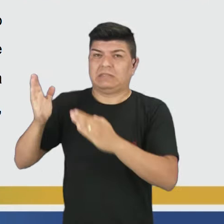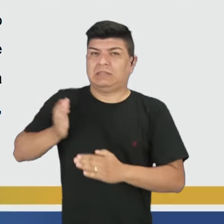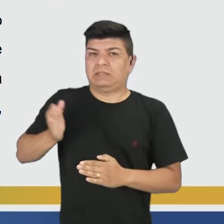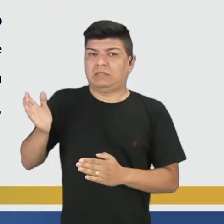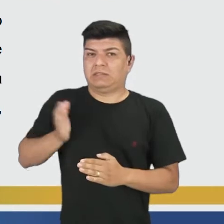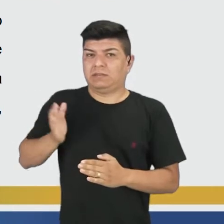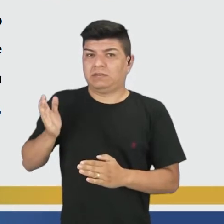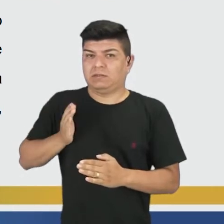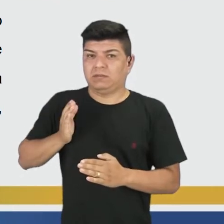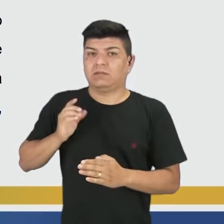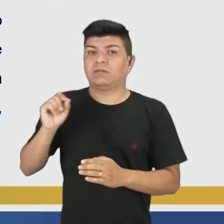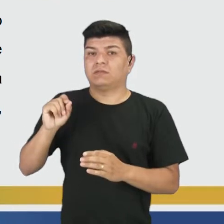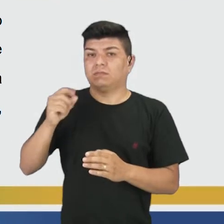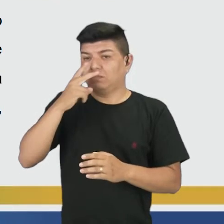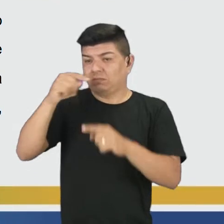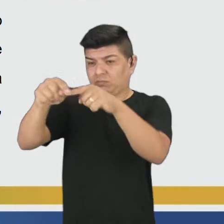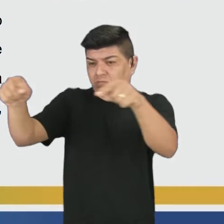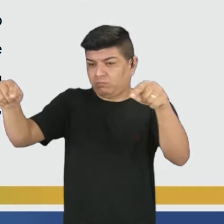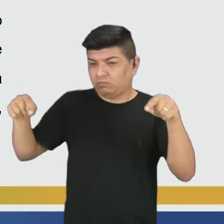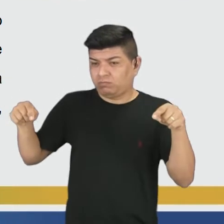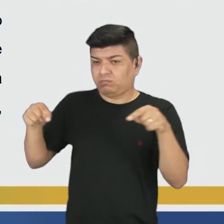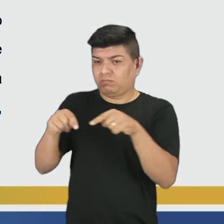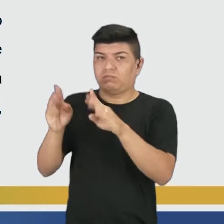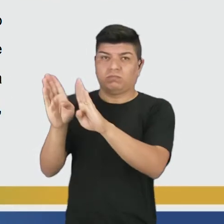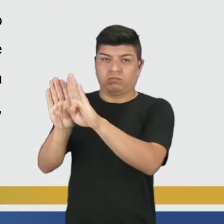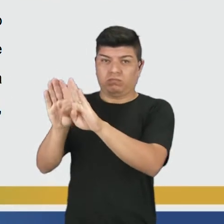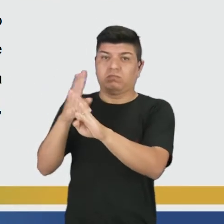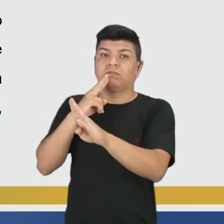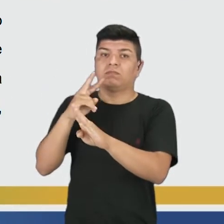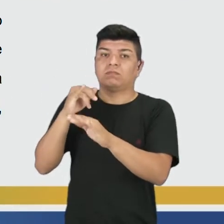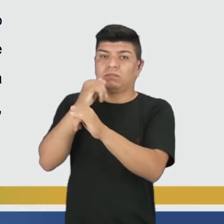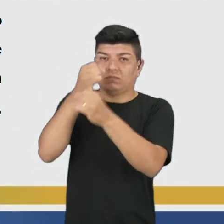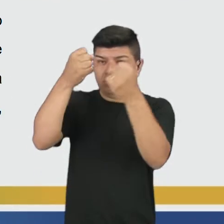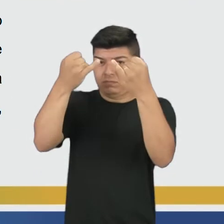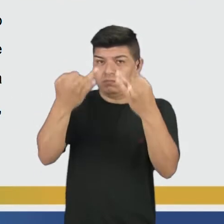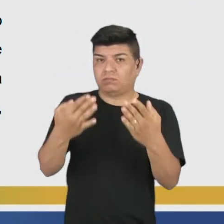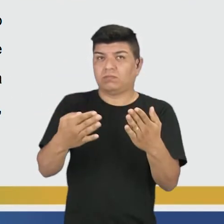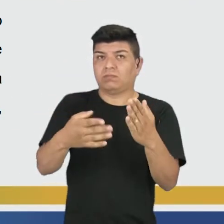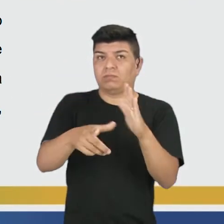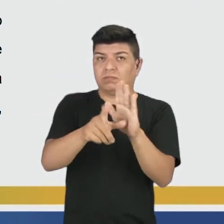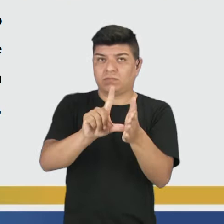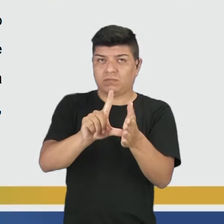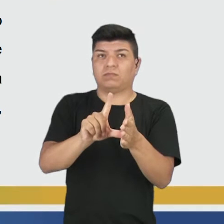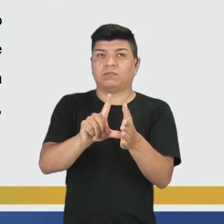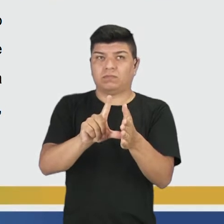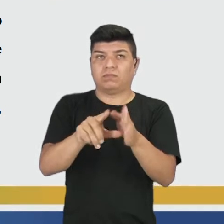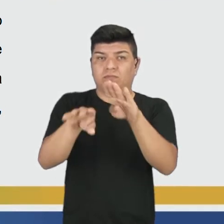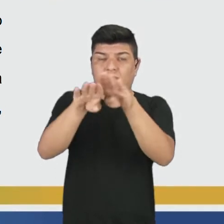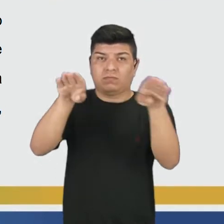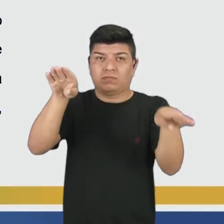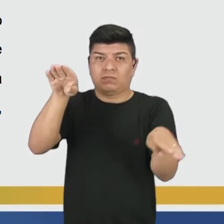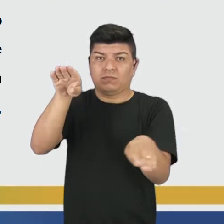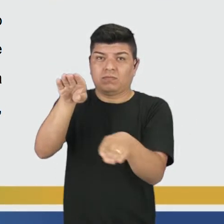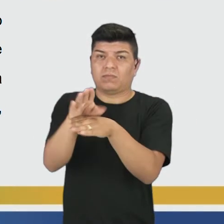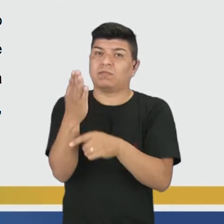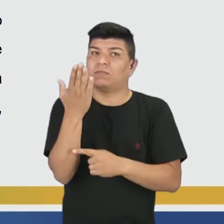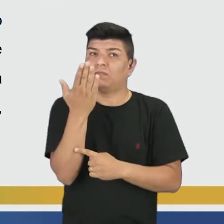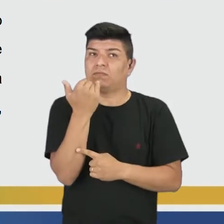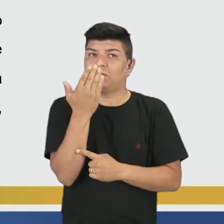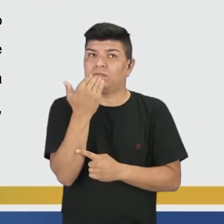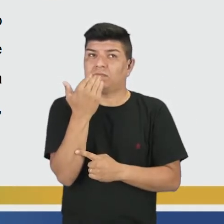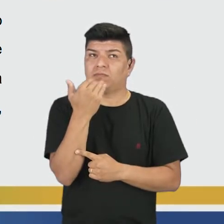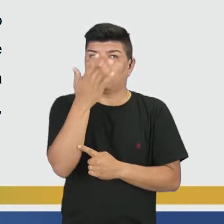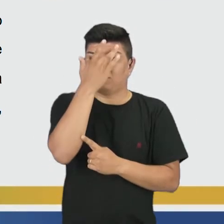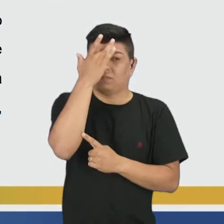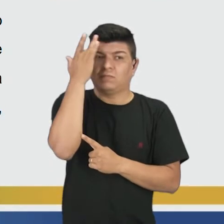em condomínios fechados, aquilo que a gente havia comentado no começo. Quanto à desigualdade alimentar,